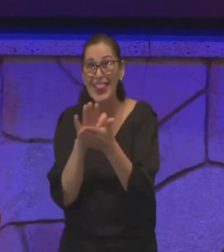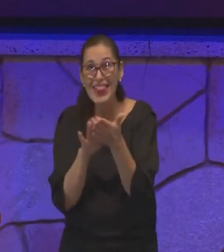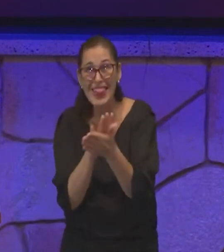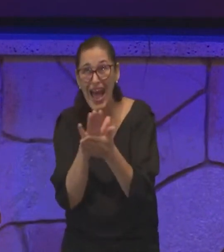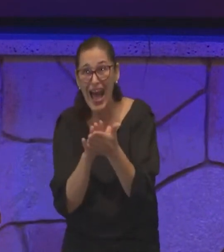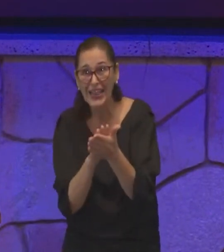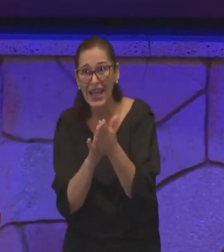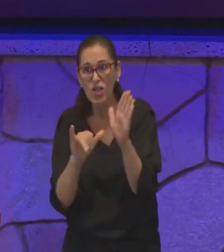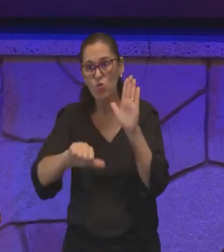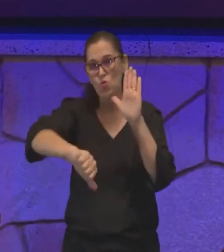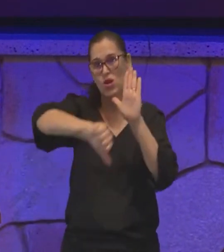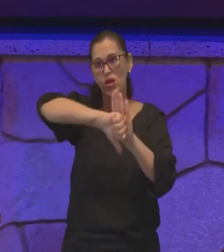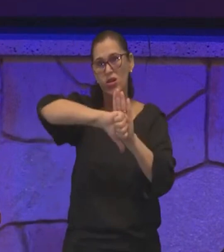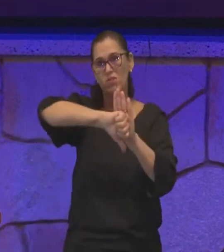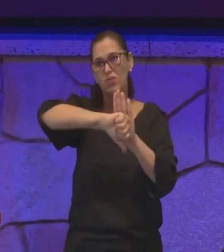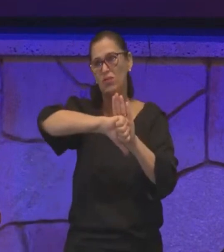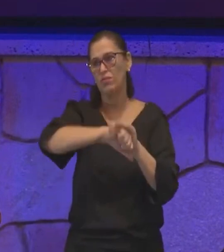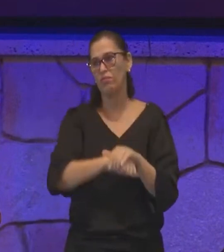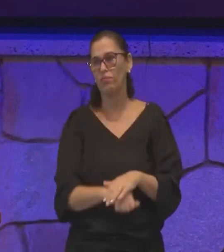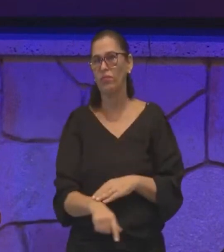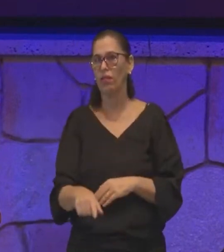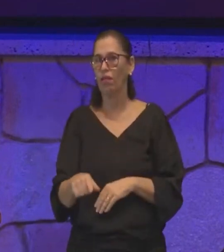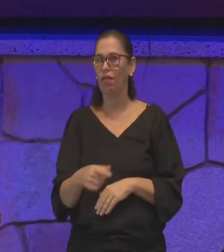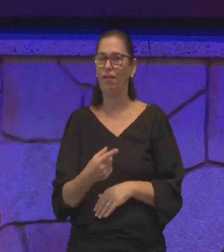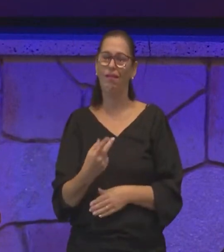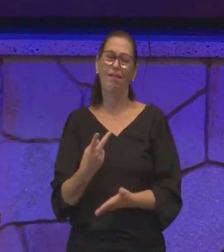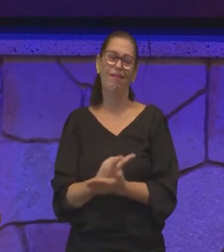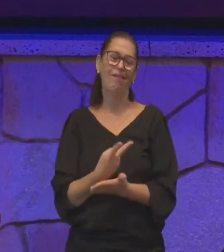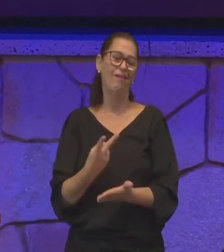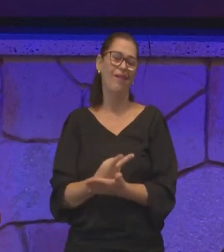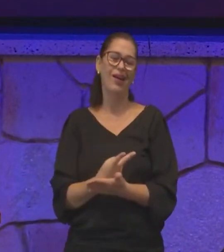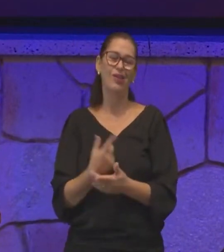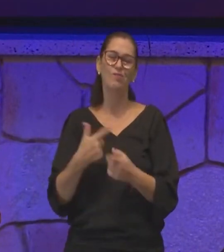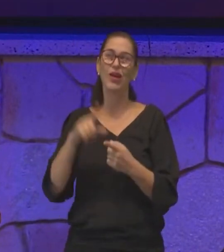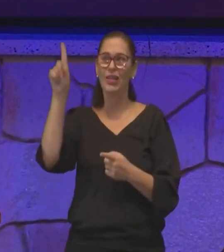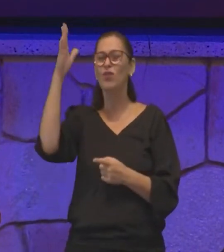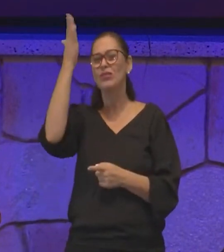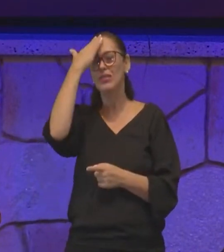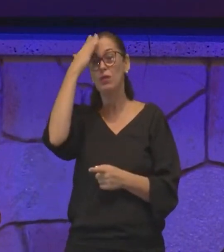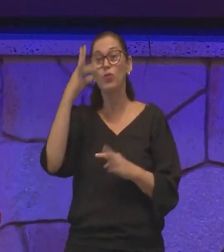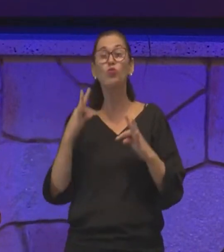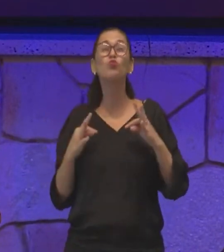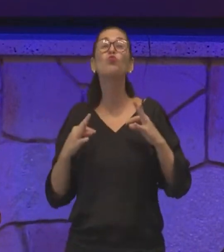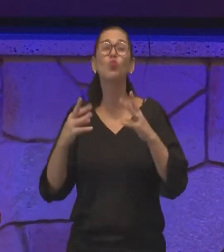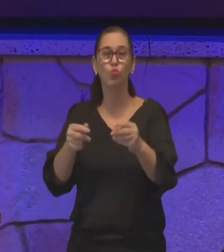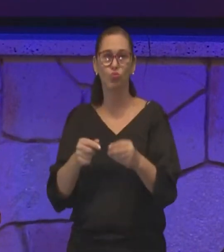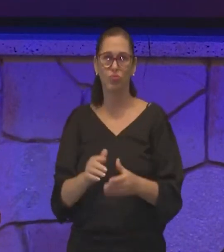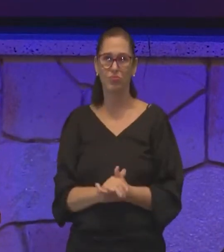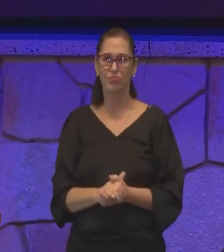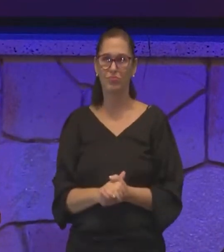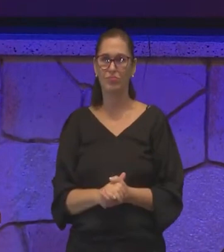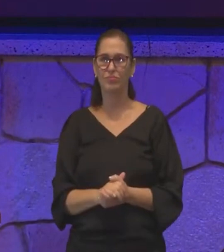crime. Lê do engano, porque Deus conhece todas as coisas.